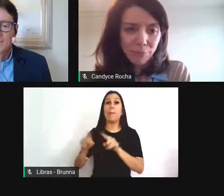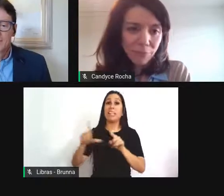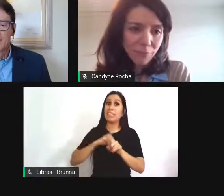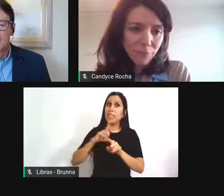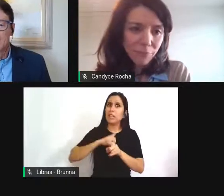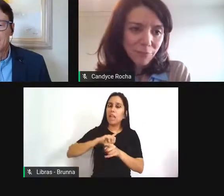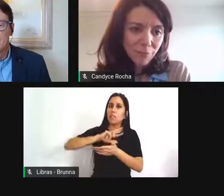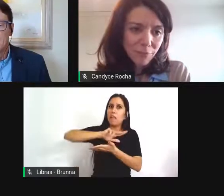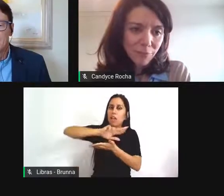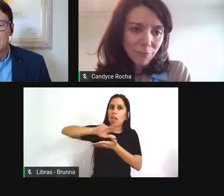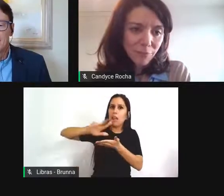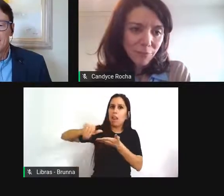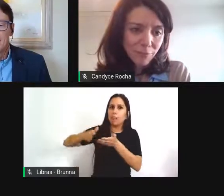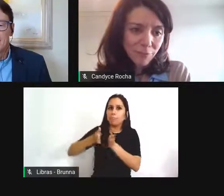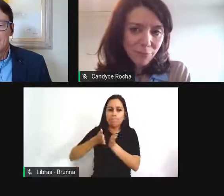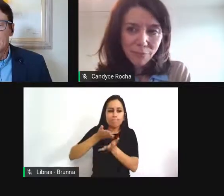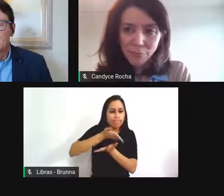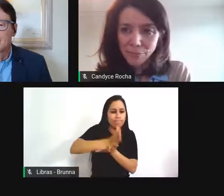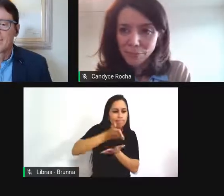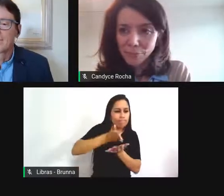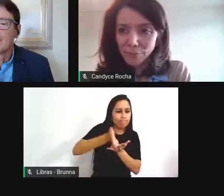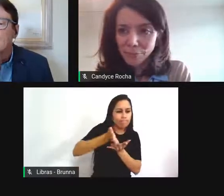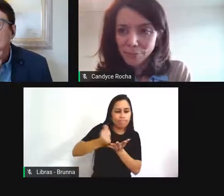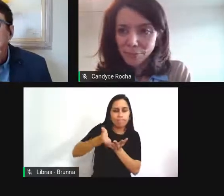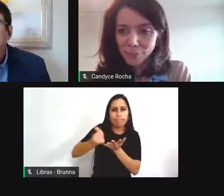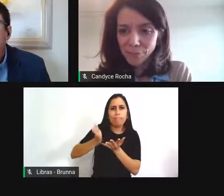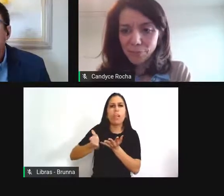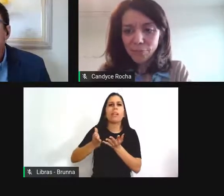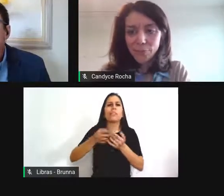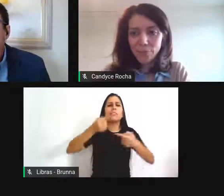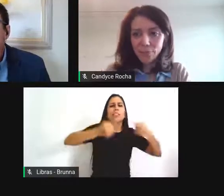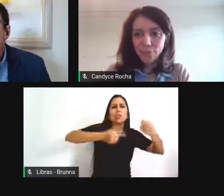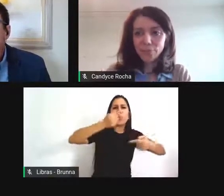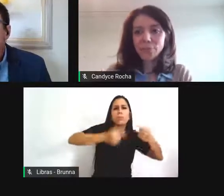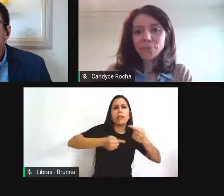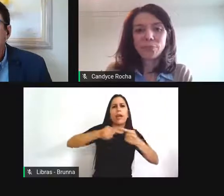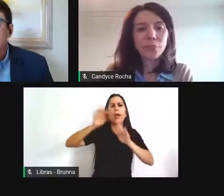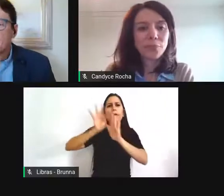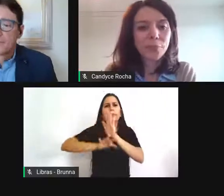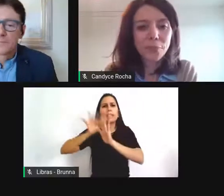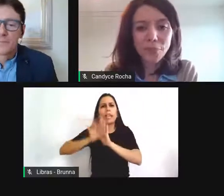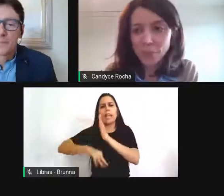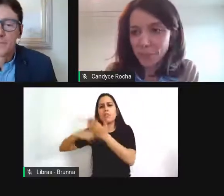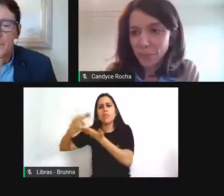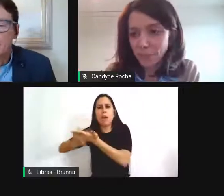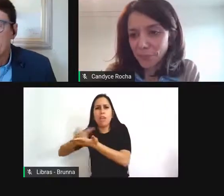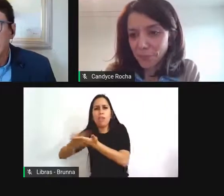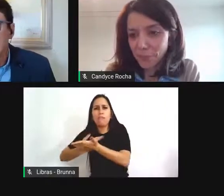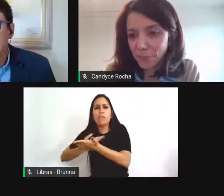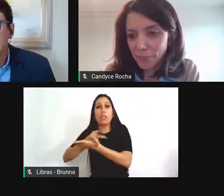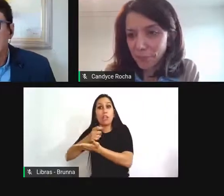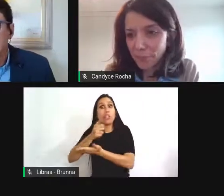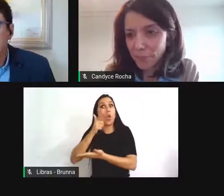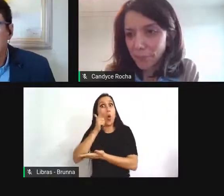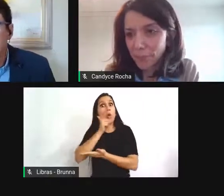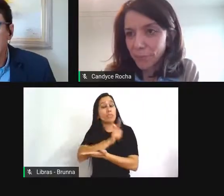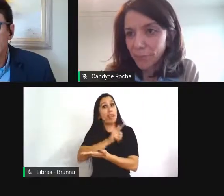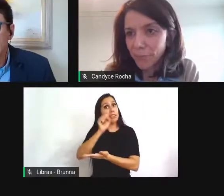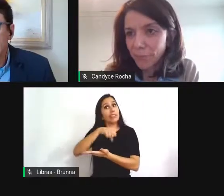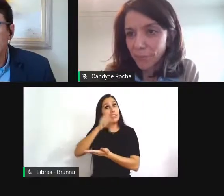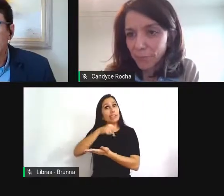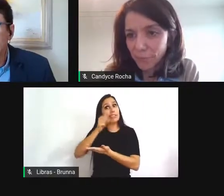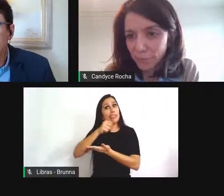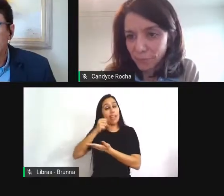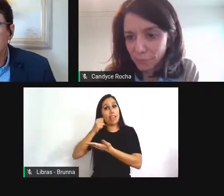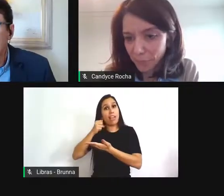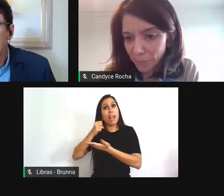outros canais, pequenos canais de texto para discussão, ou outras revistas que você consegue acessar o